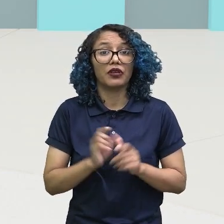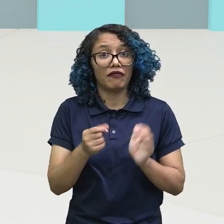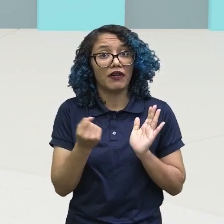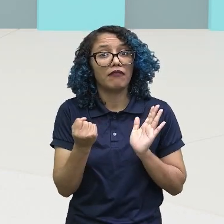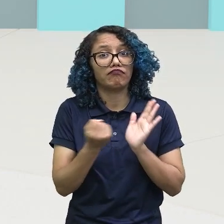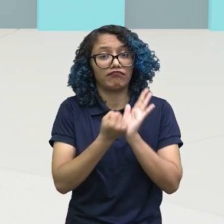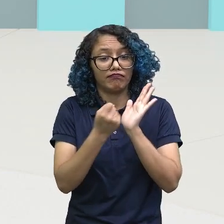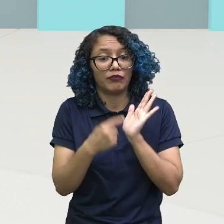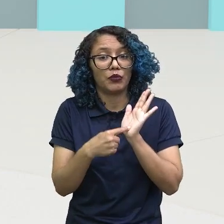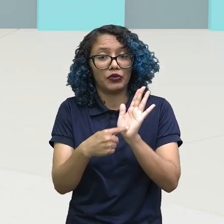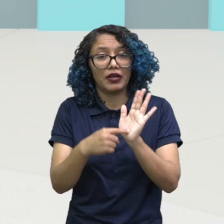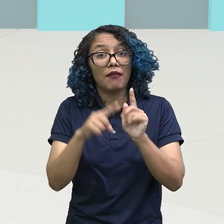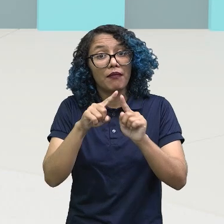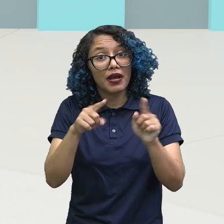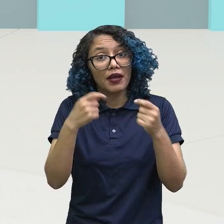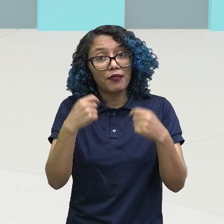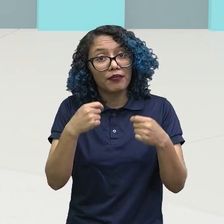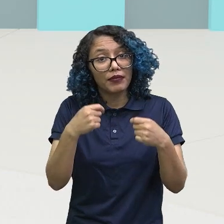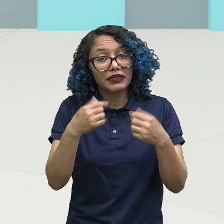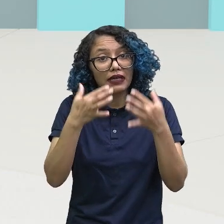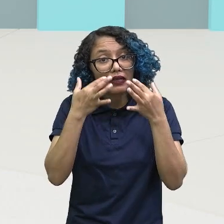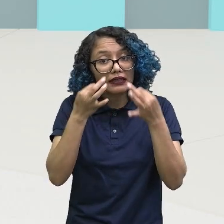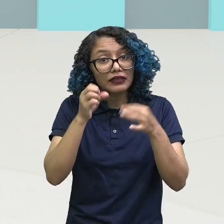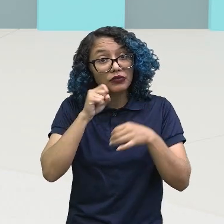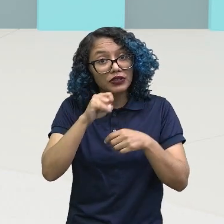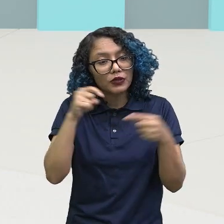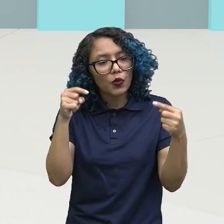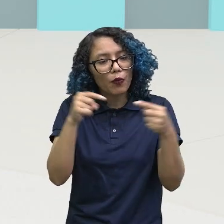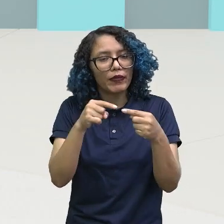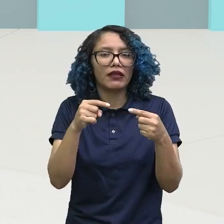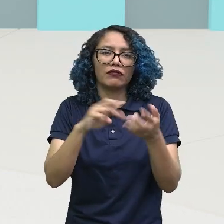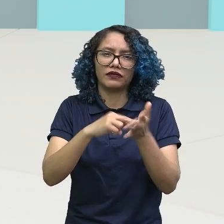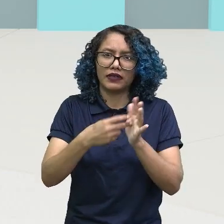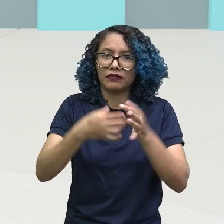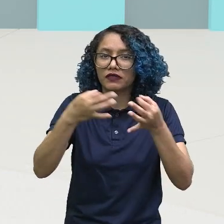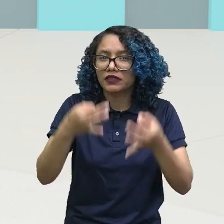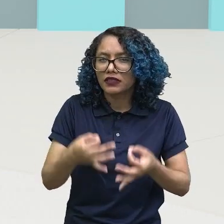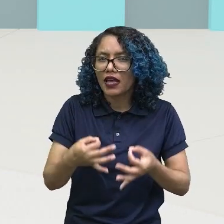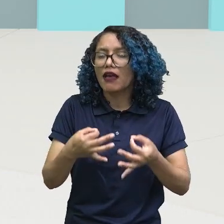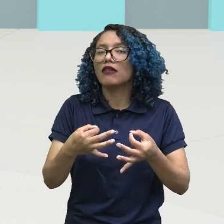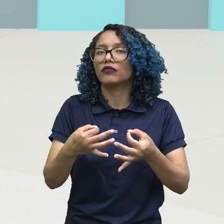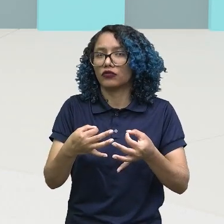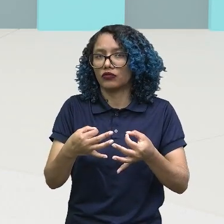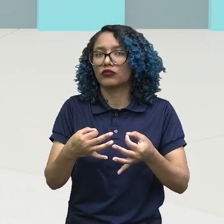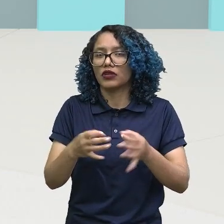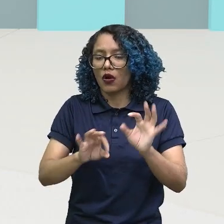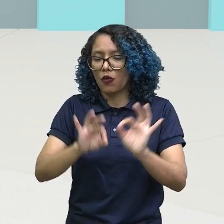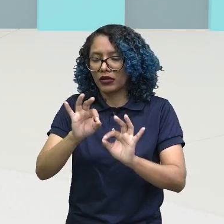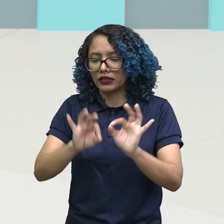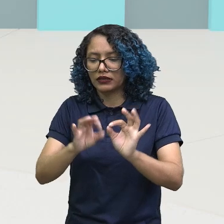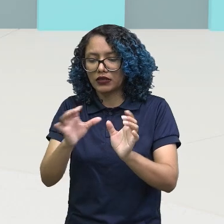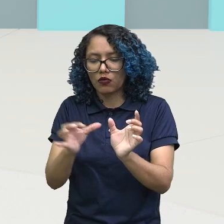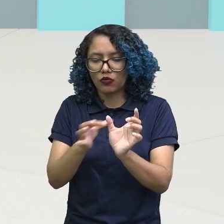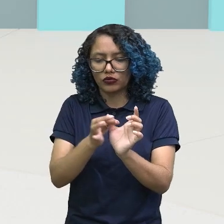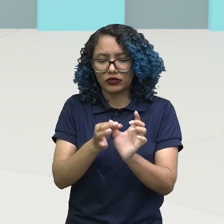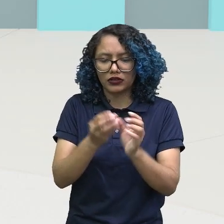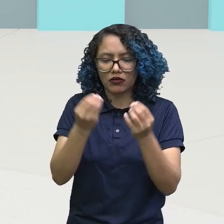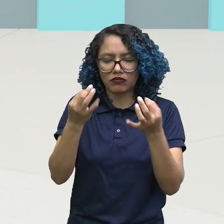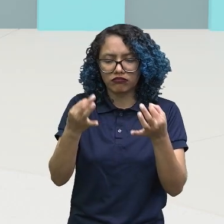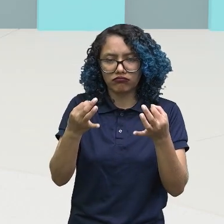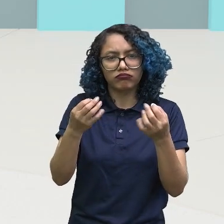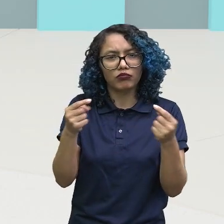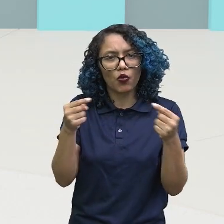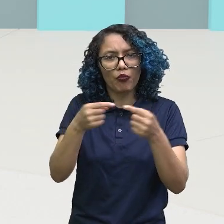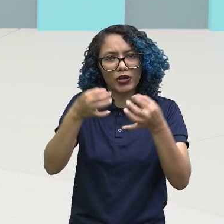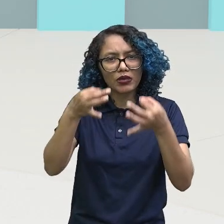que prestar atenção se realmente está com o sentido adequado, se tem lógica o sentido que essa conjunção está sendo colocada,